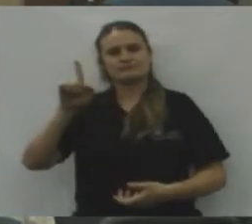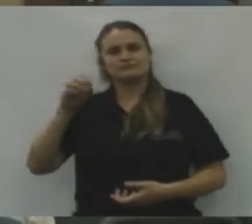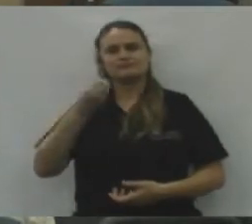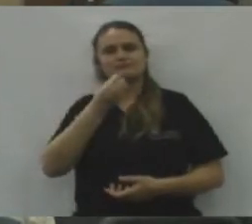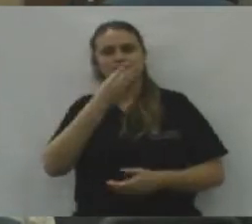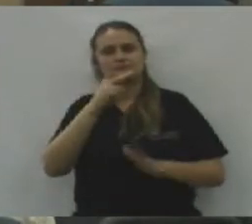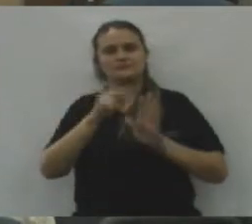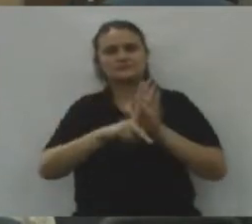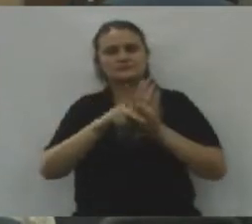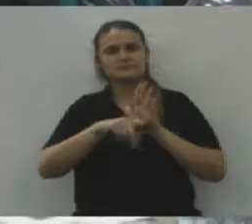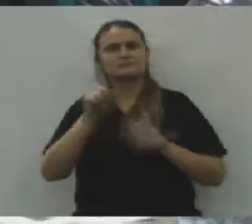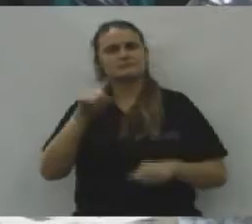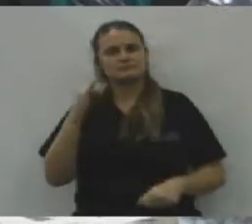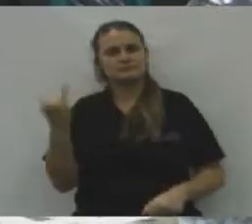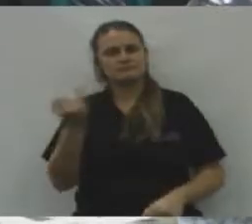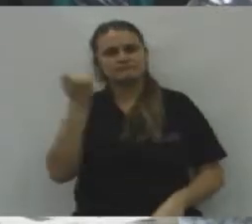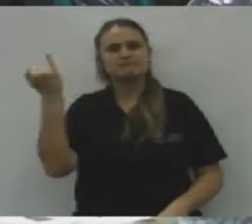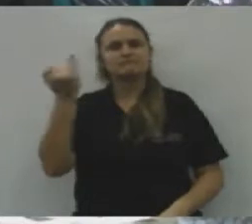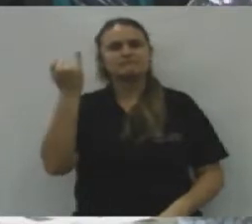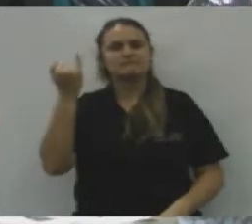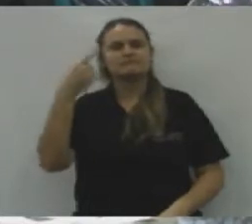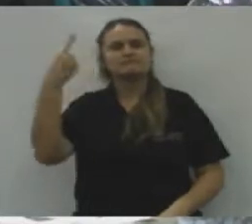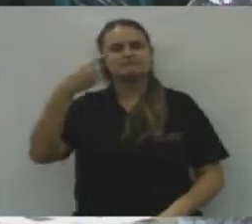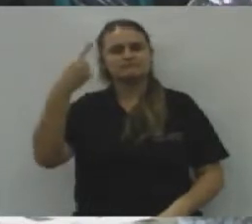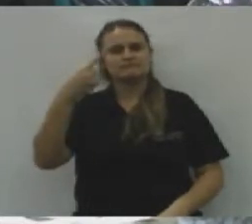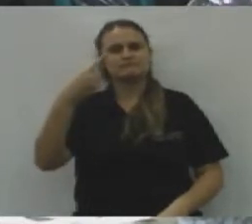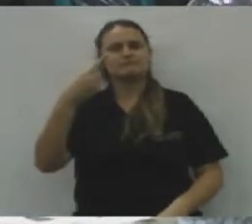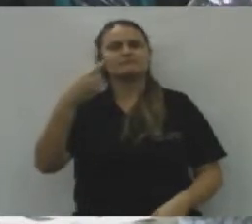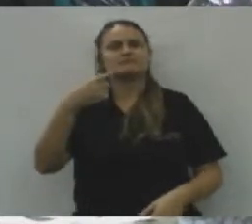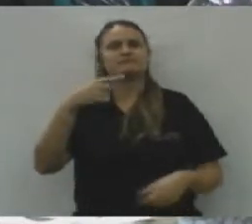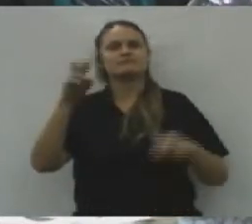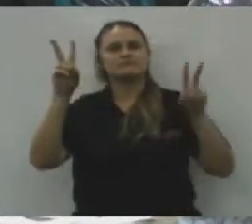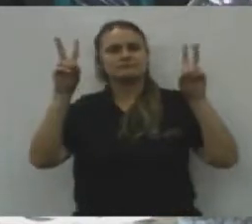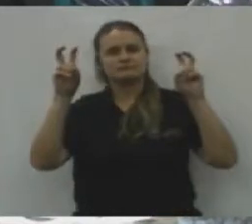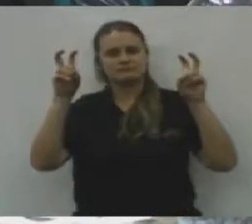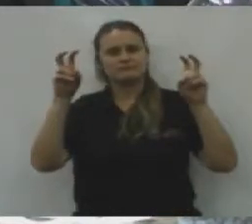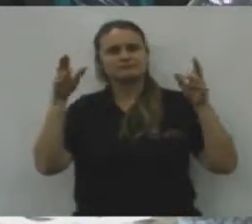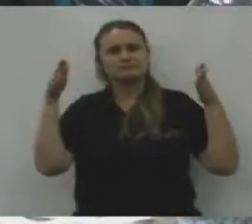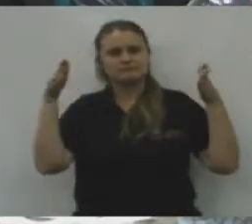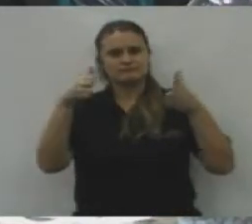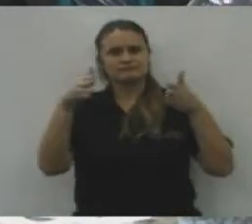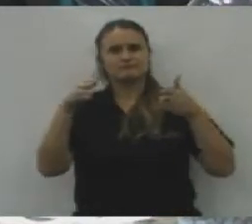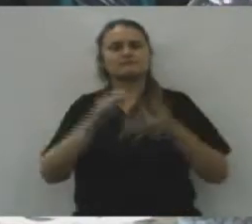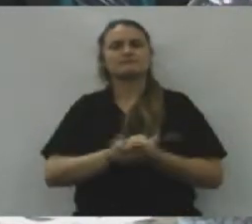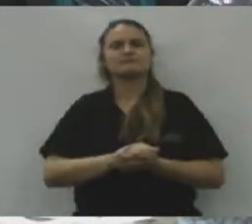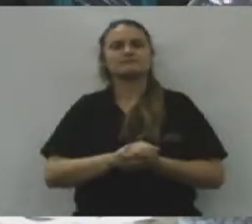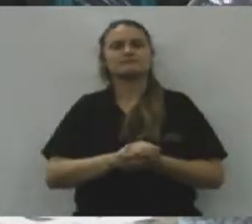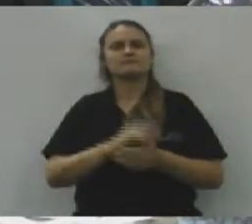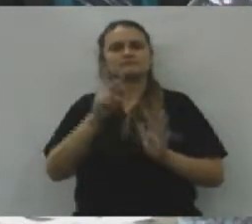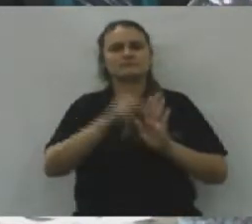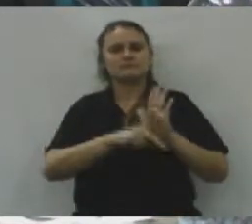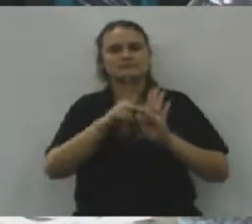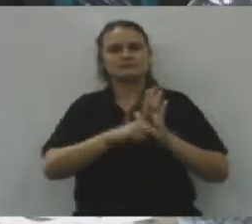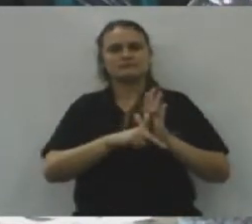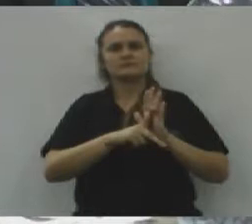É um projeto muito importante. É a primeira abordagem, né? Esse acho que é a intenção do projeto, né,